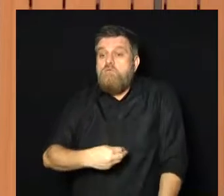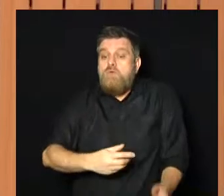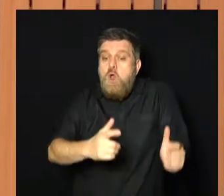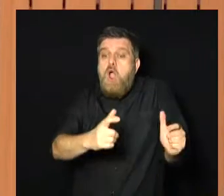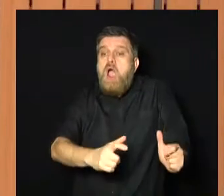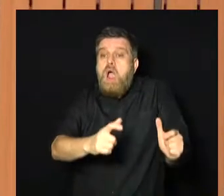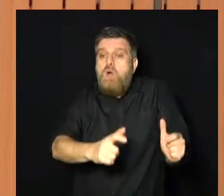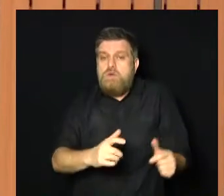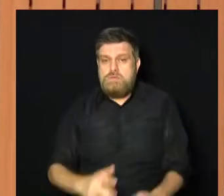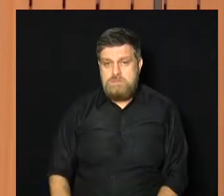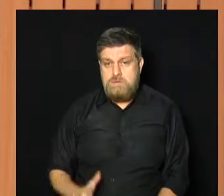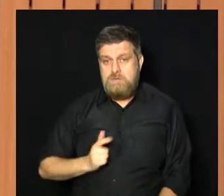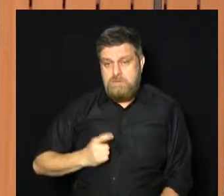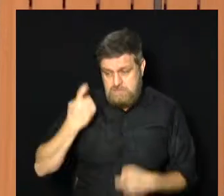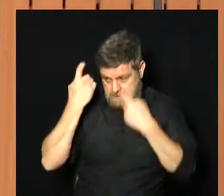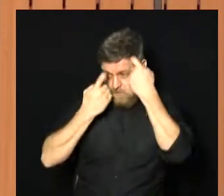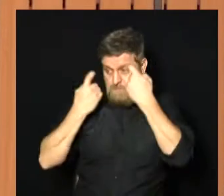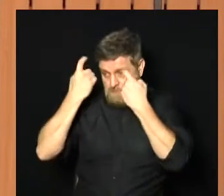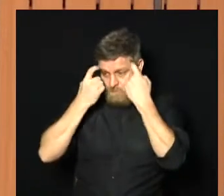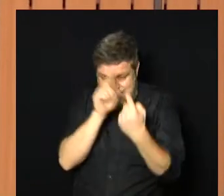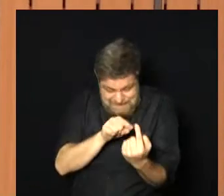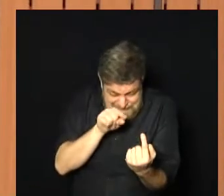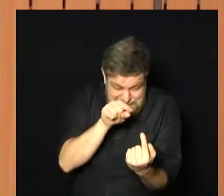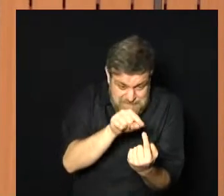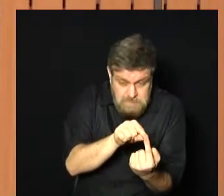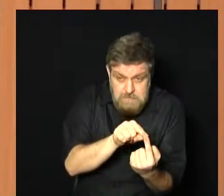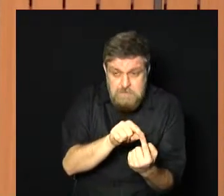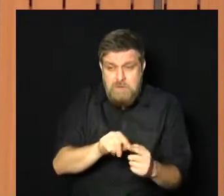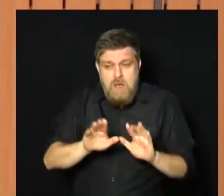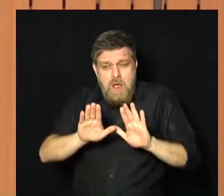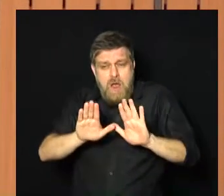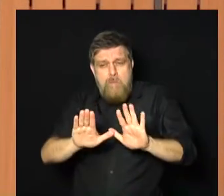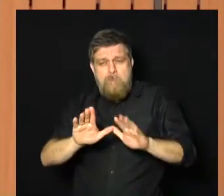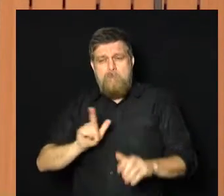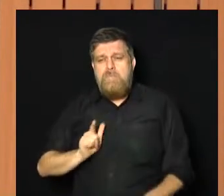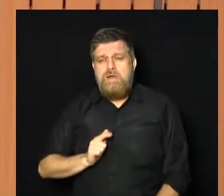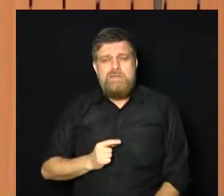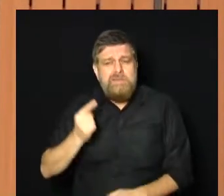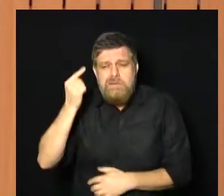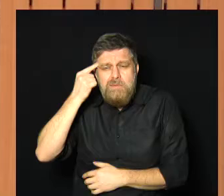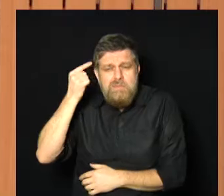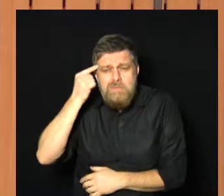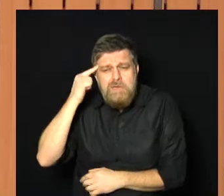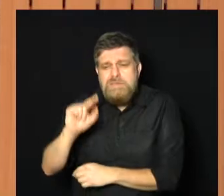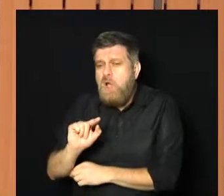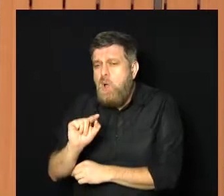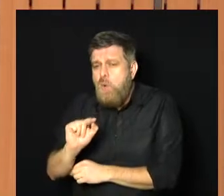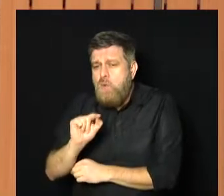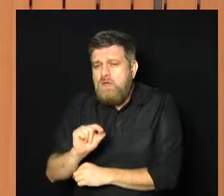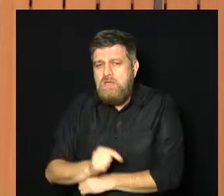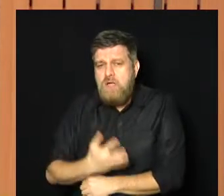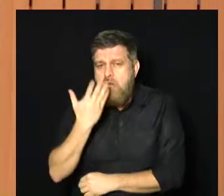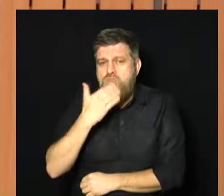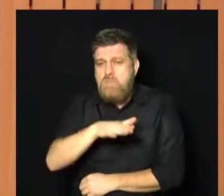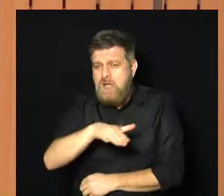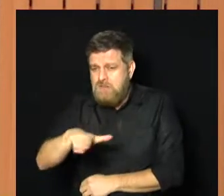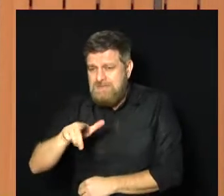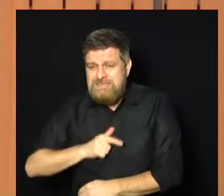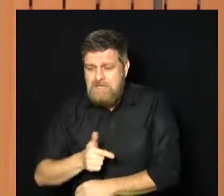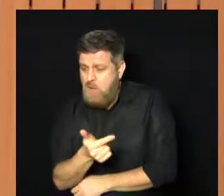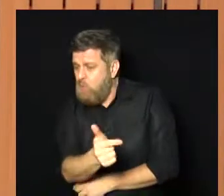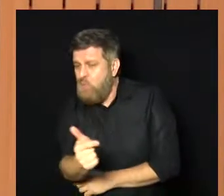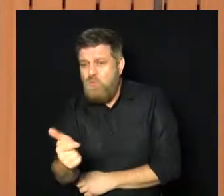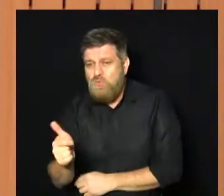essa é uma preocupação objetiva, mas essa preocupação não leva em conta que a educação infantil não tem mais